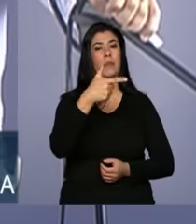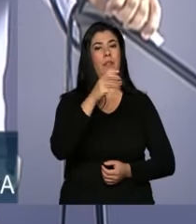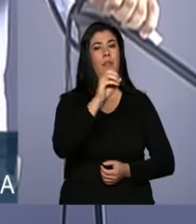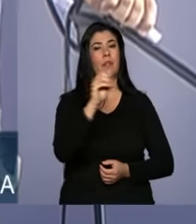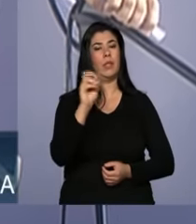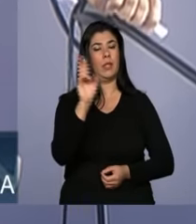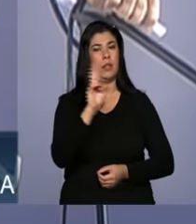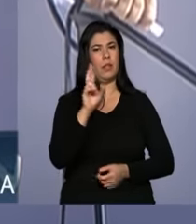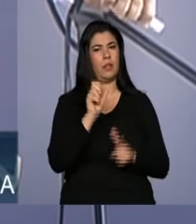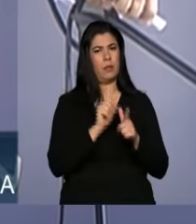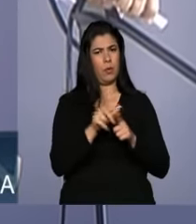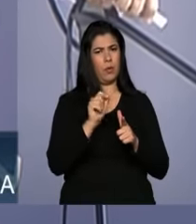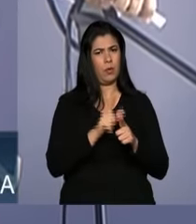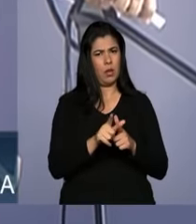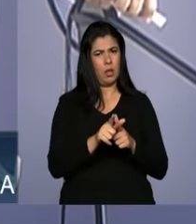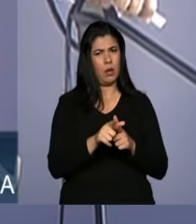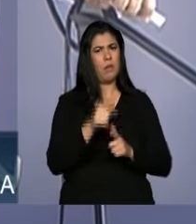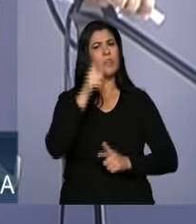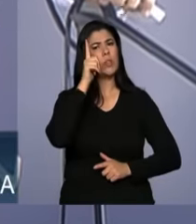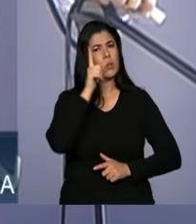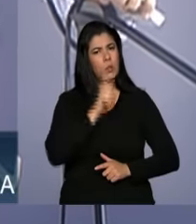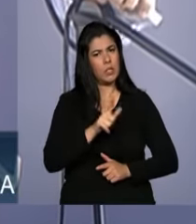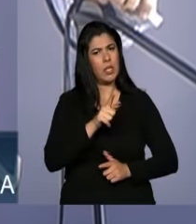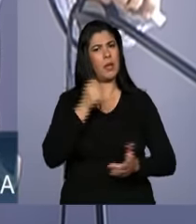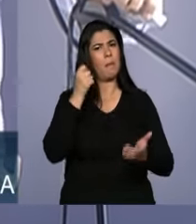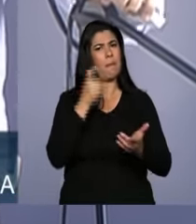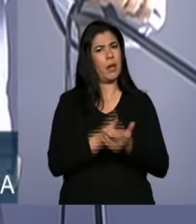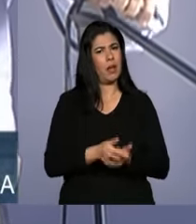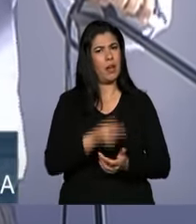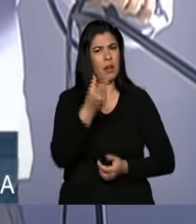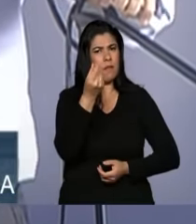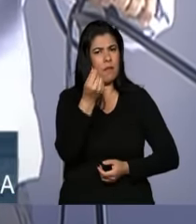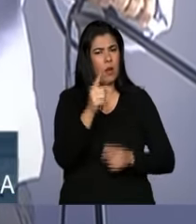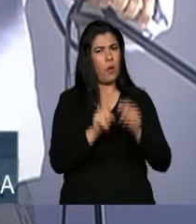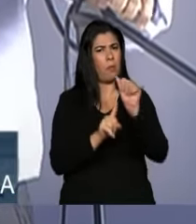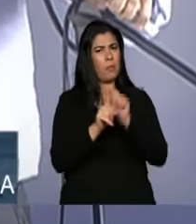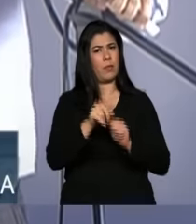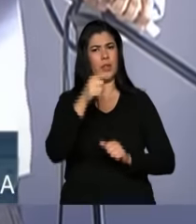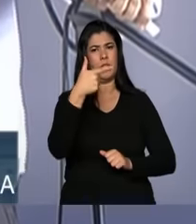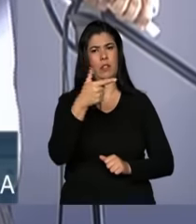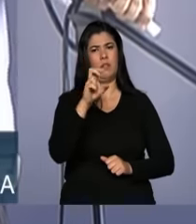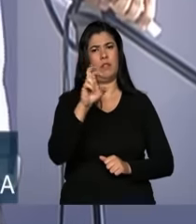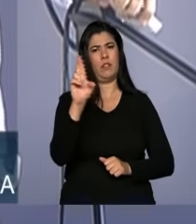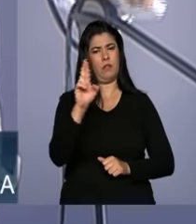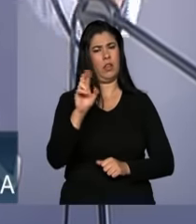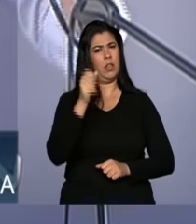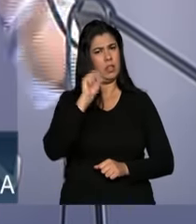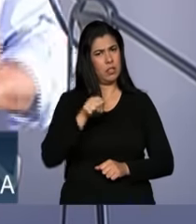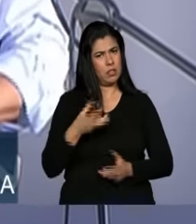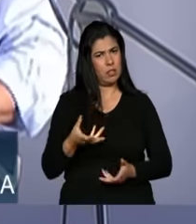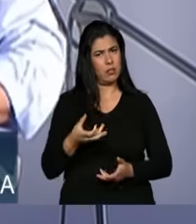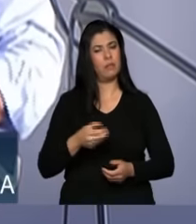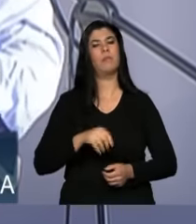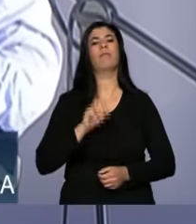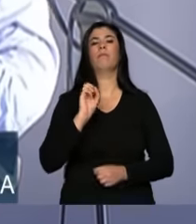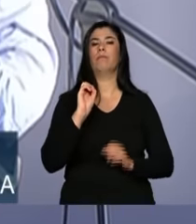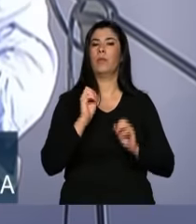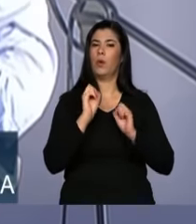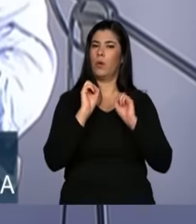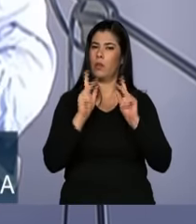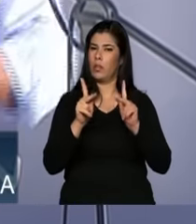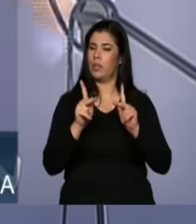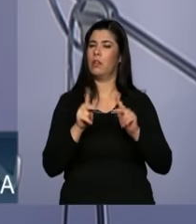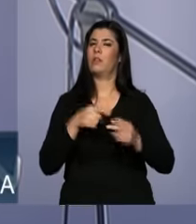aluguel, dá para pagar em dias a prestação de R$ 25,00? Então, esse era o primeiro